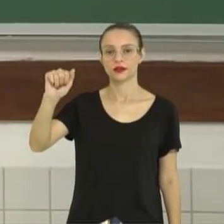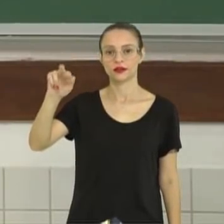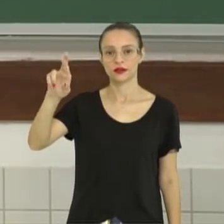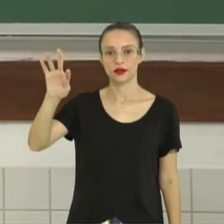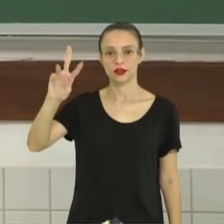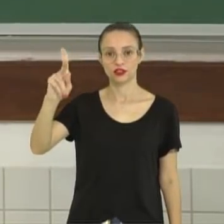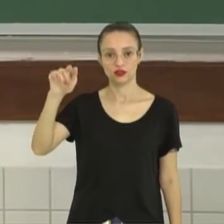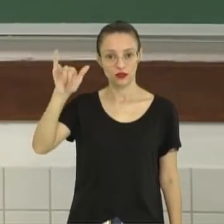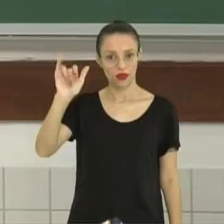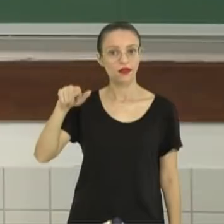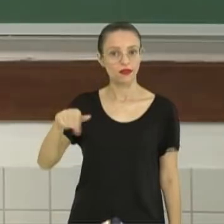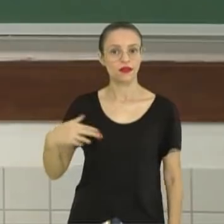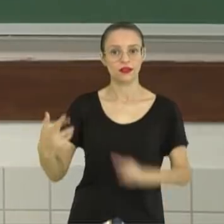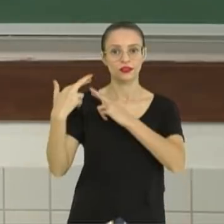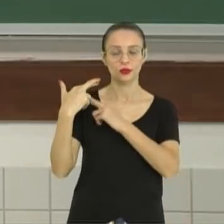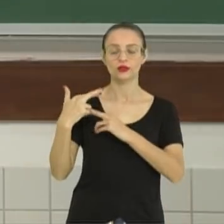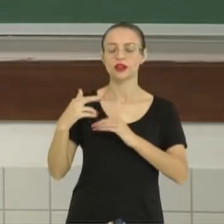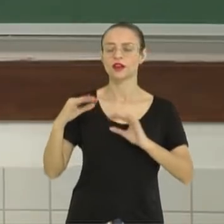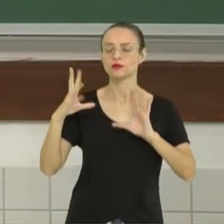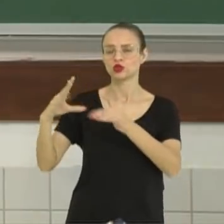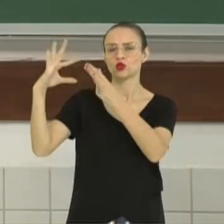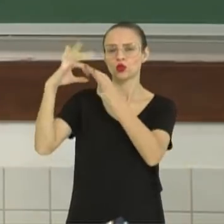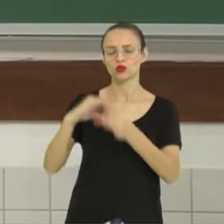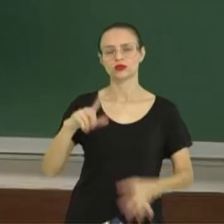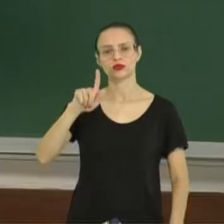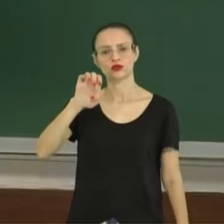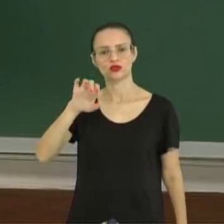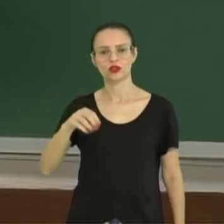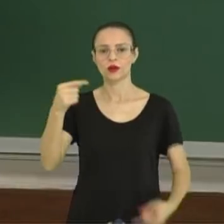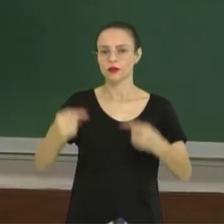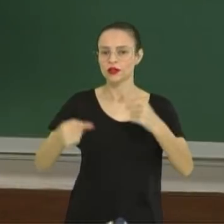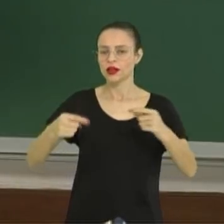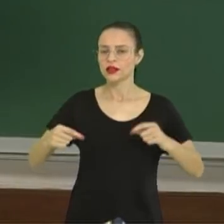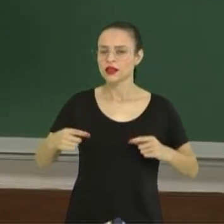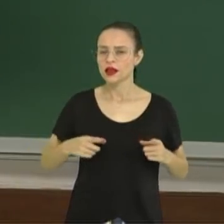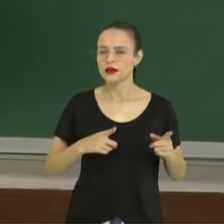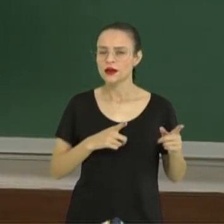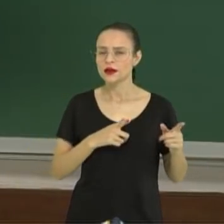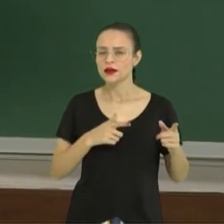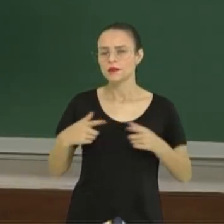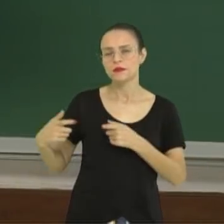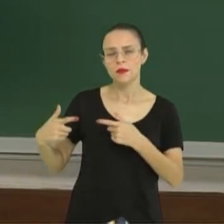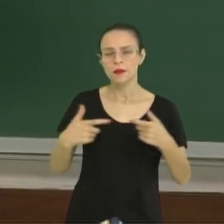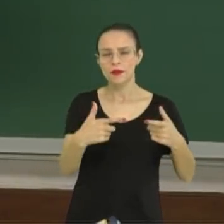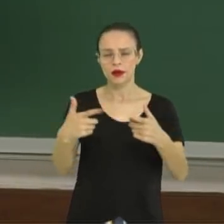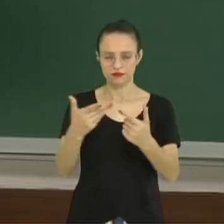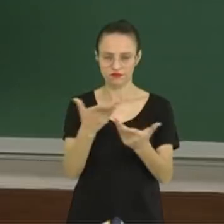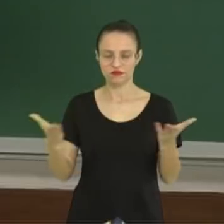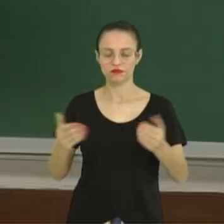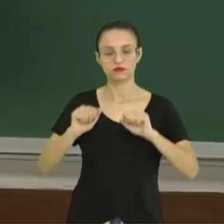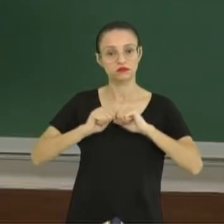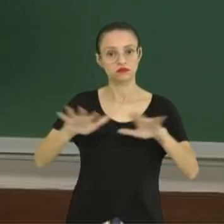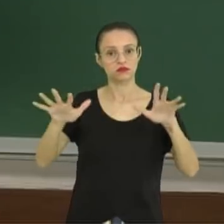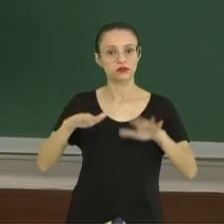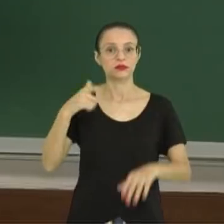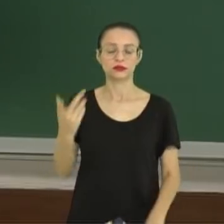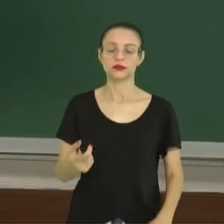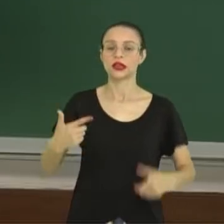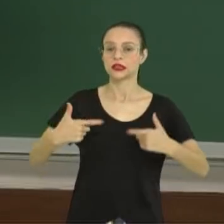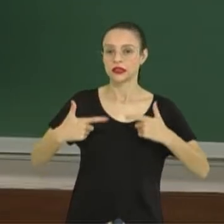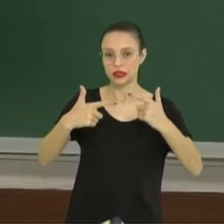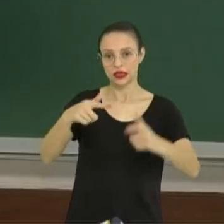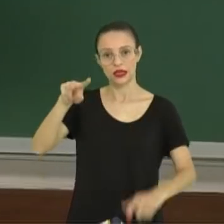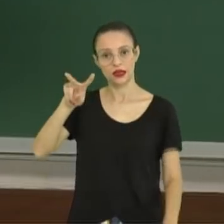Guerra Fria. Os ataques, né, as guerras os conflitos que se espalharam aí pelo mundo. A Guerra do